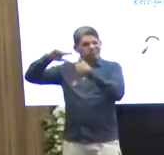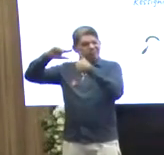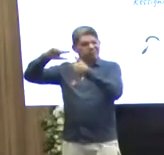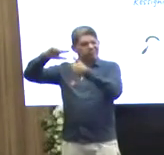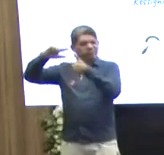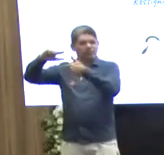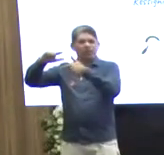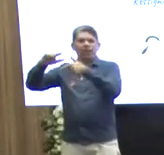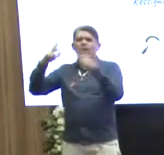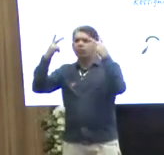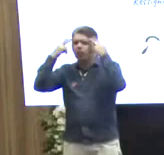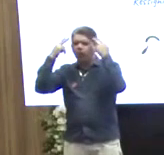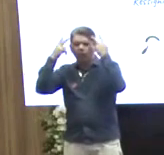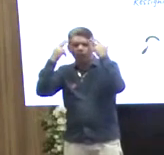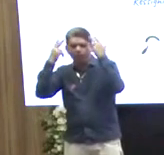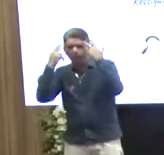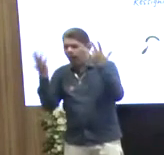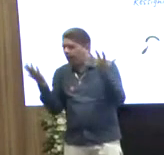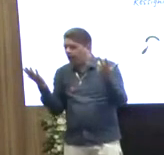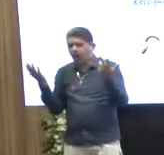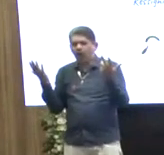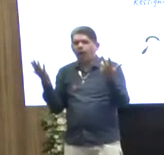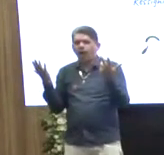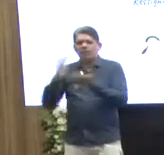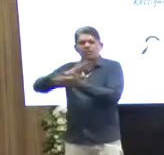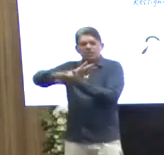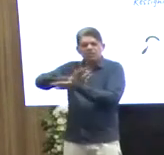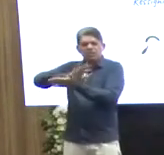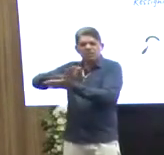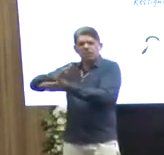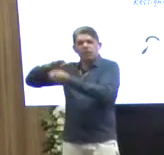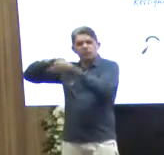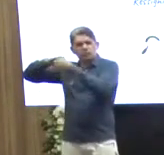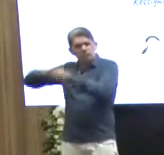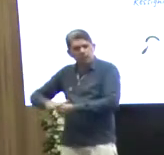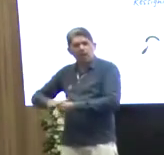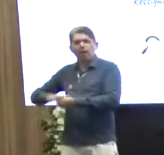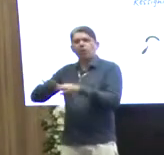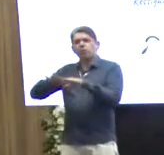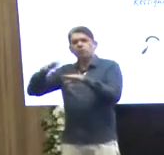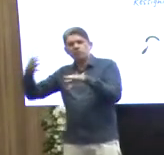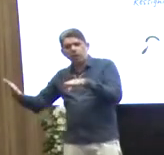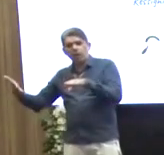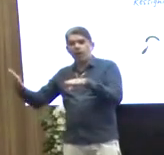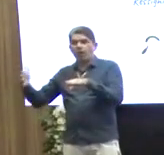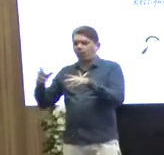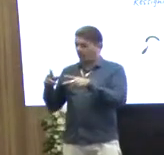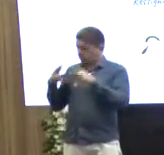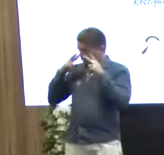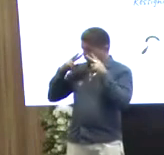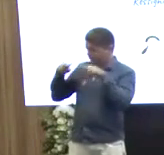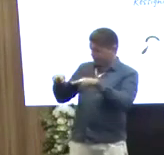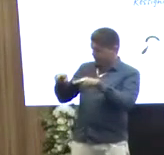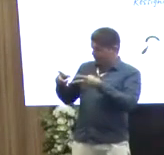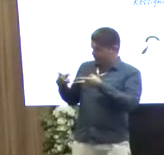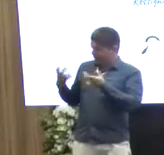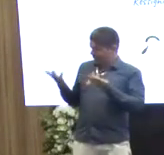Então, é isso. É como que você, aprendendo com esse outro, você ressignifica práticas que